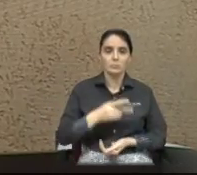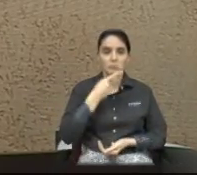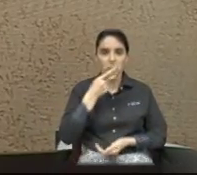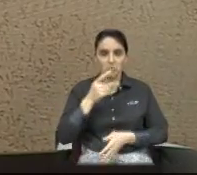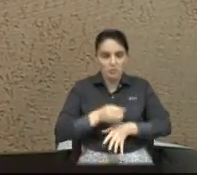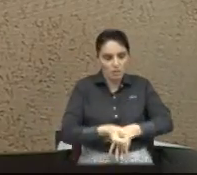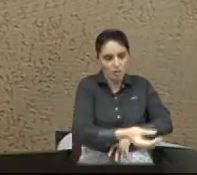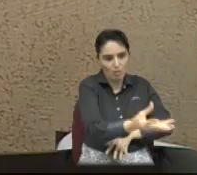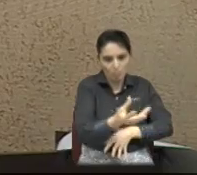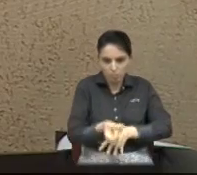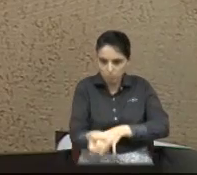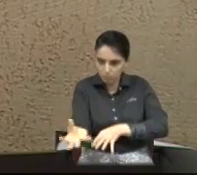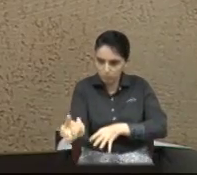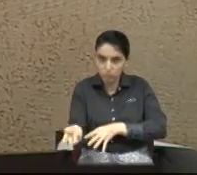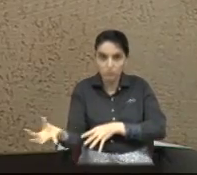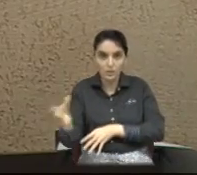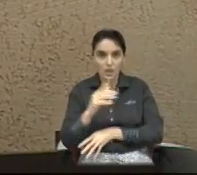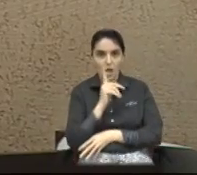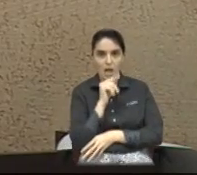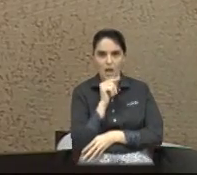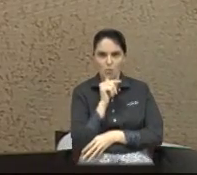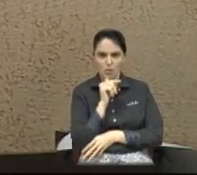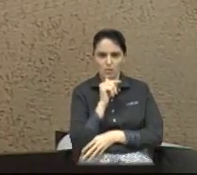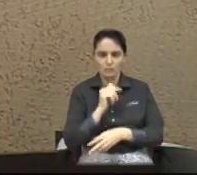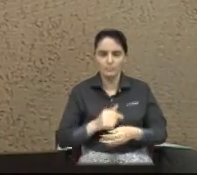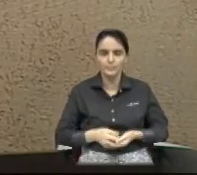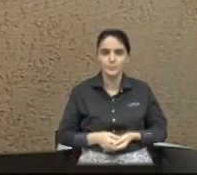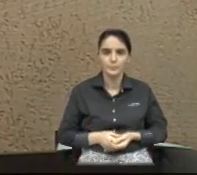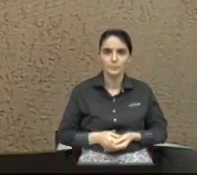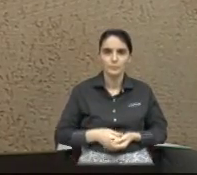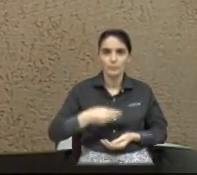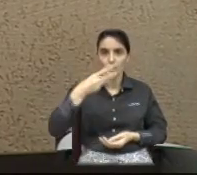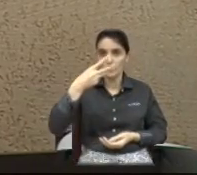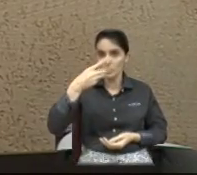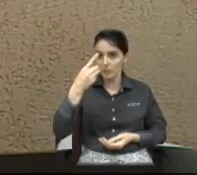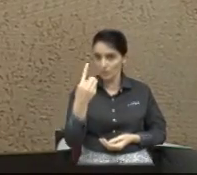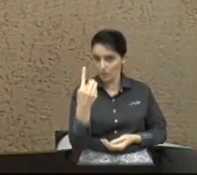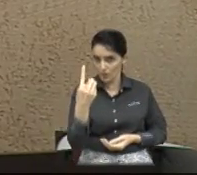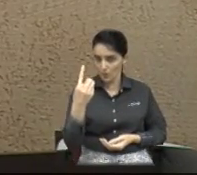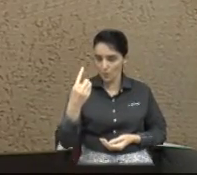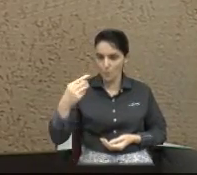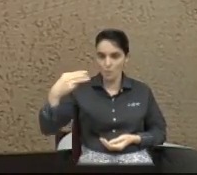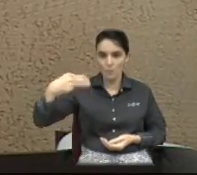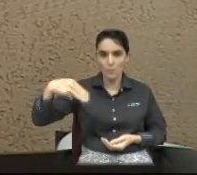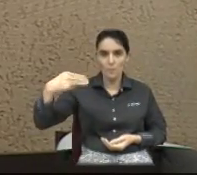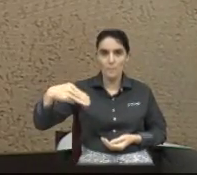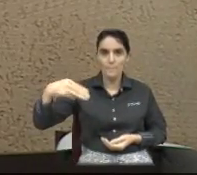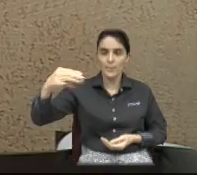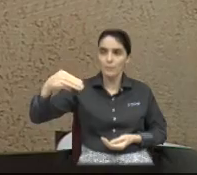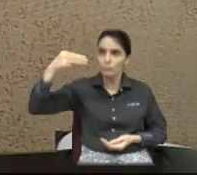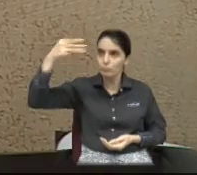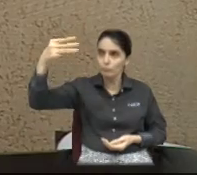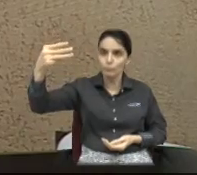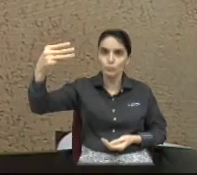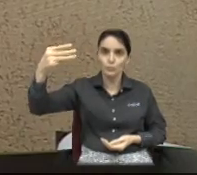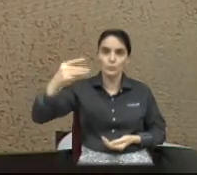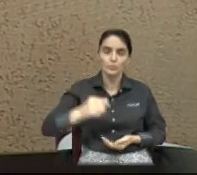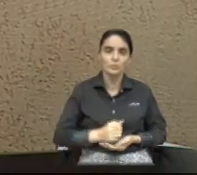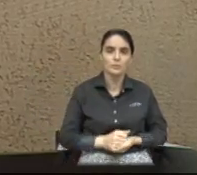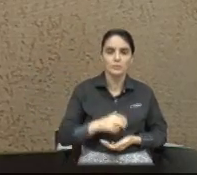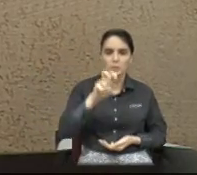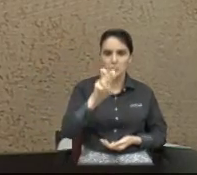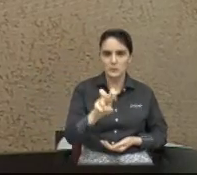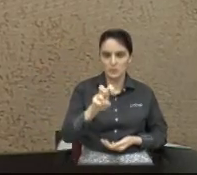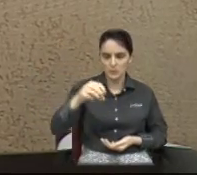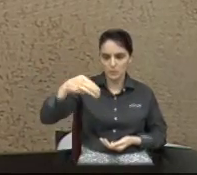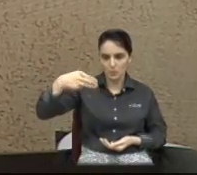distribuição de água do sistema Cantareira. 31 metros cúbicos para o abastecimento de São Paulo, 5 metros cúbicos para